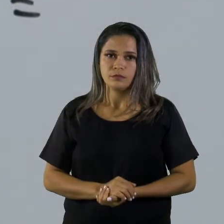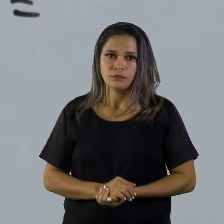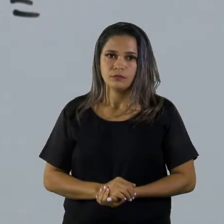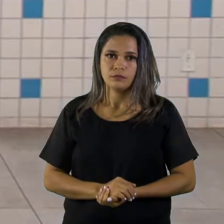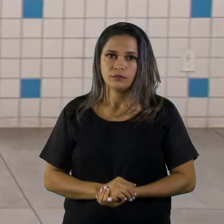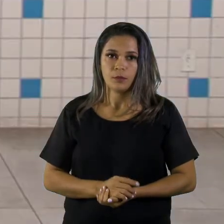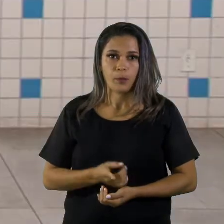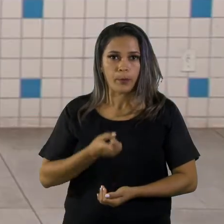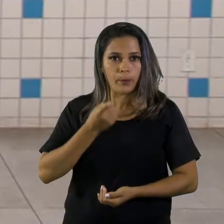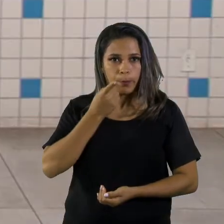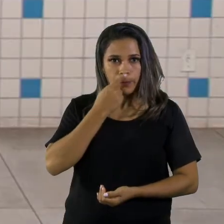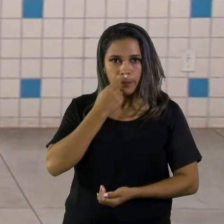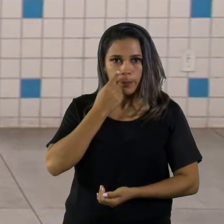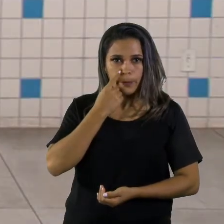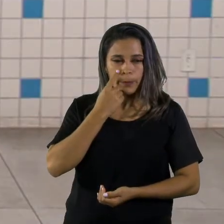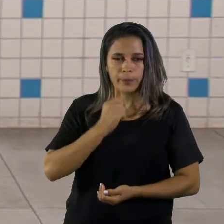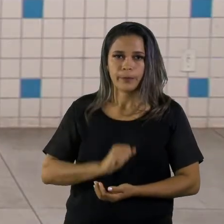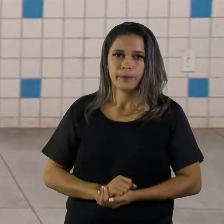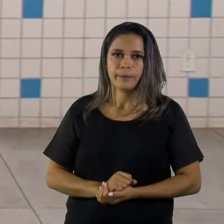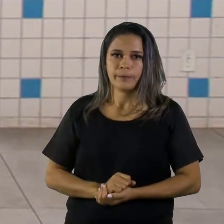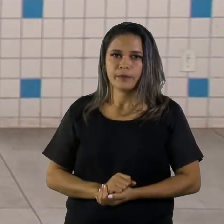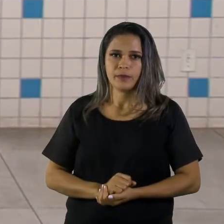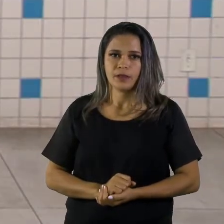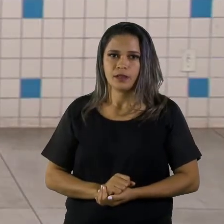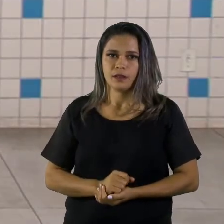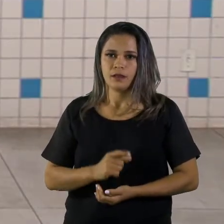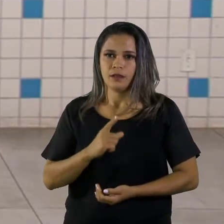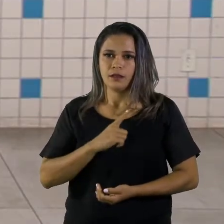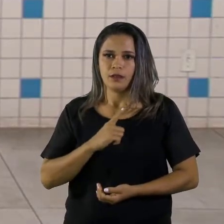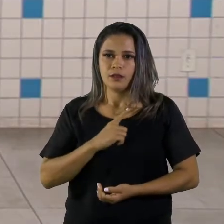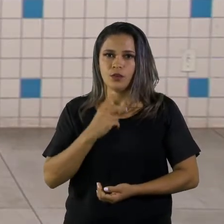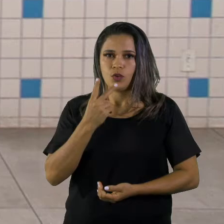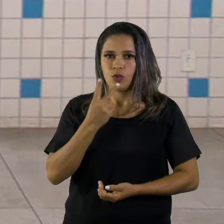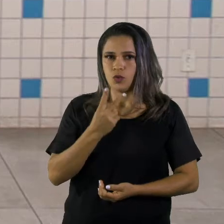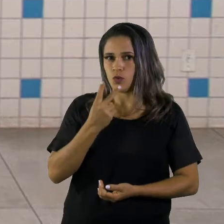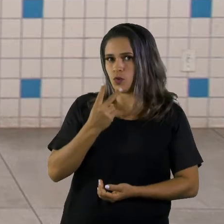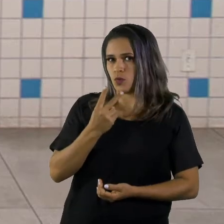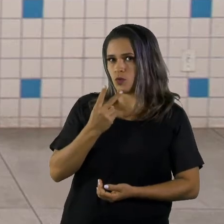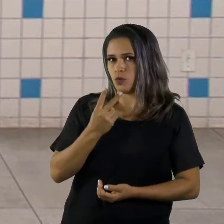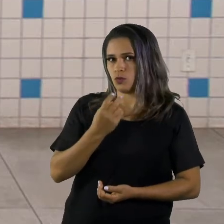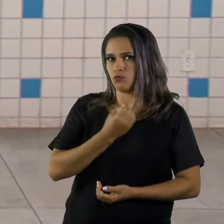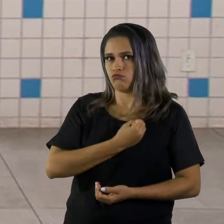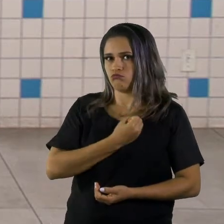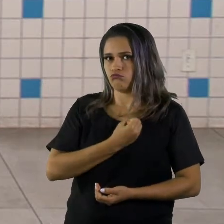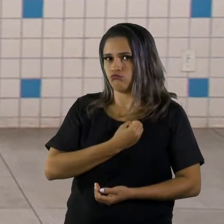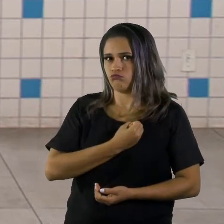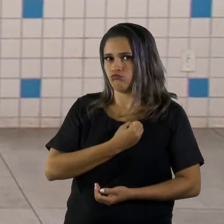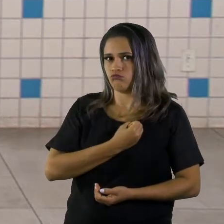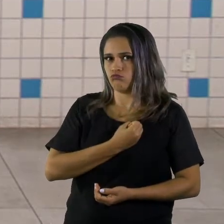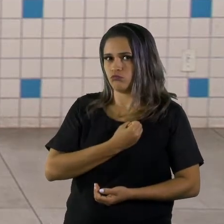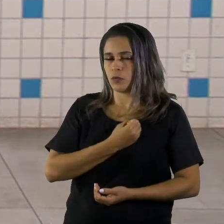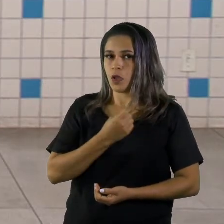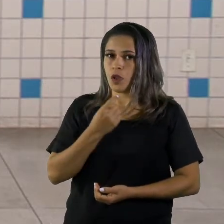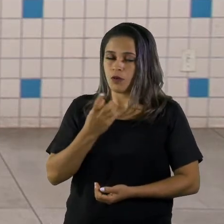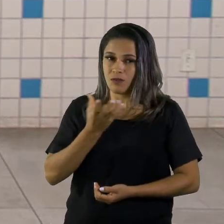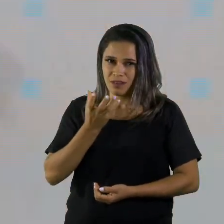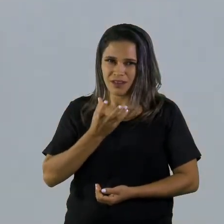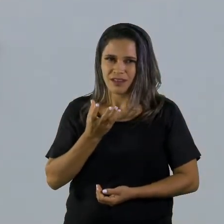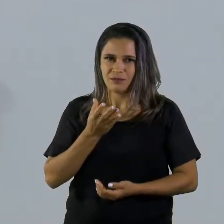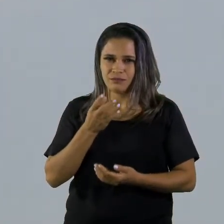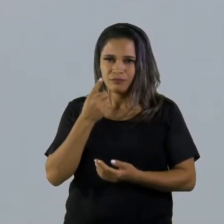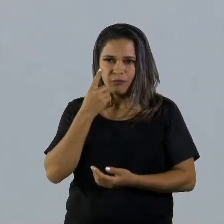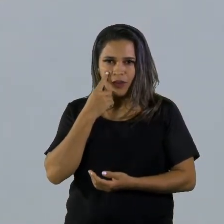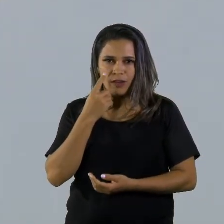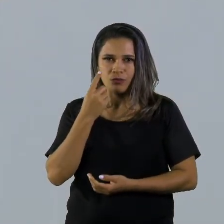olha só, quando eu vou dividir dois números que tem muitos zeros, é só eu cortar a quantidade de zeros que tem no 1.000. Olha só,